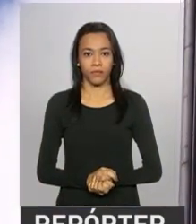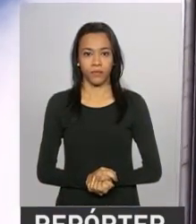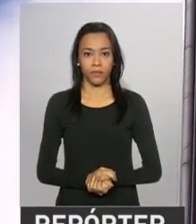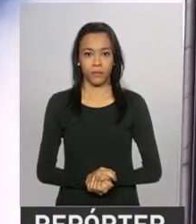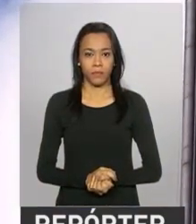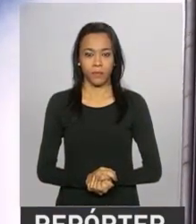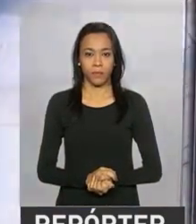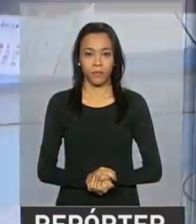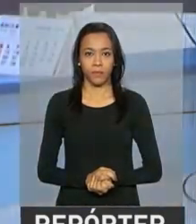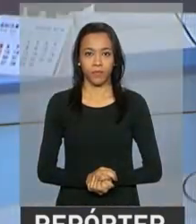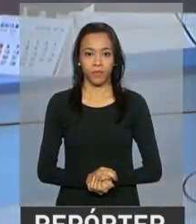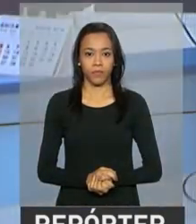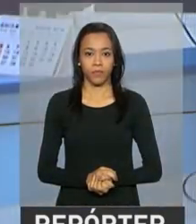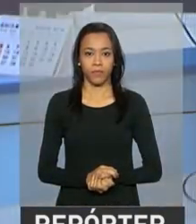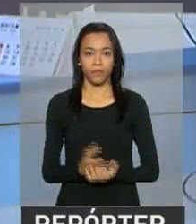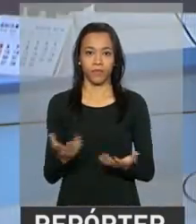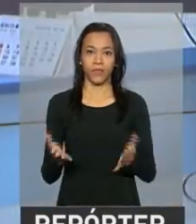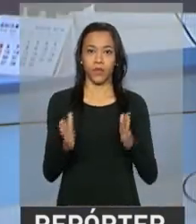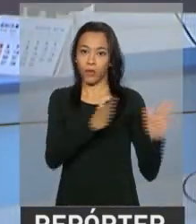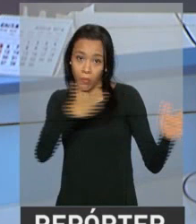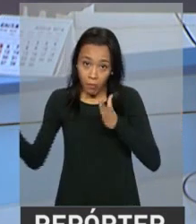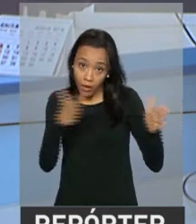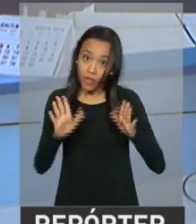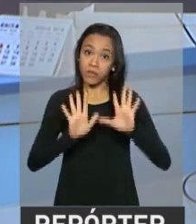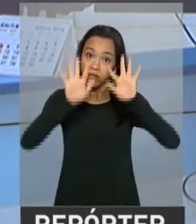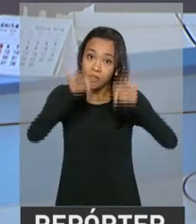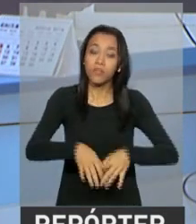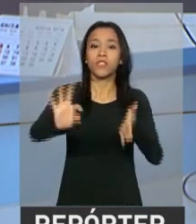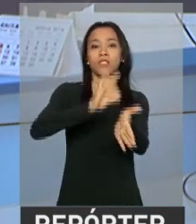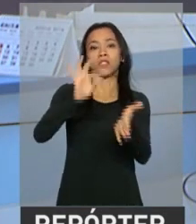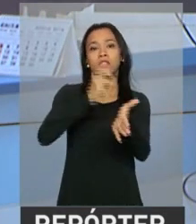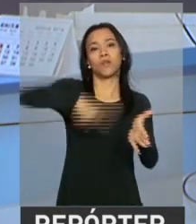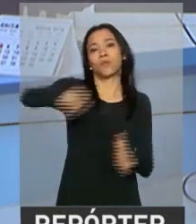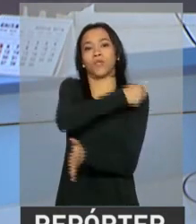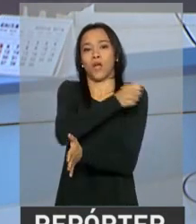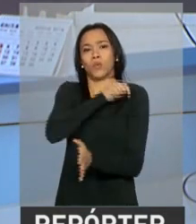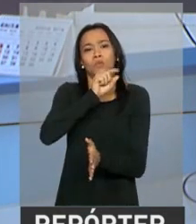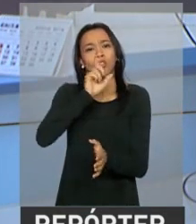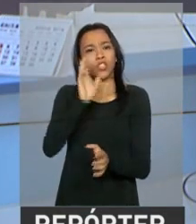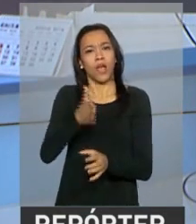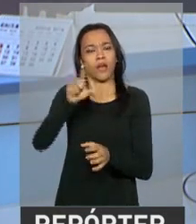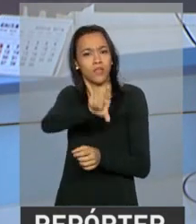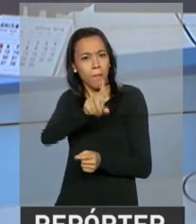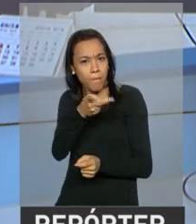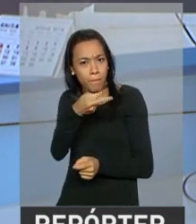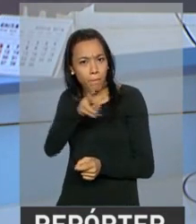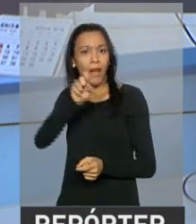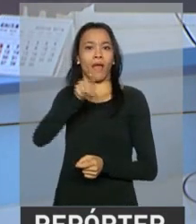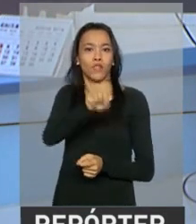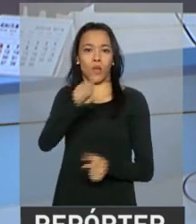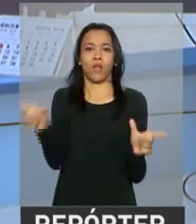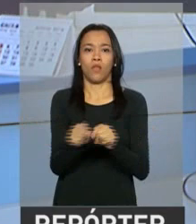Senhor Augusto. O prazo para a conclusão da inscrição dos estudantes pré-selecionados no FIES referente ao